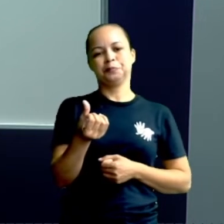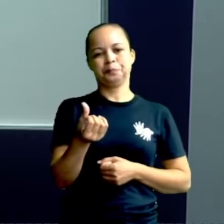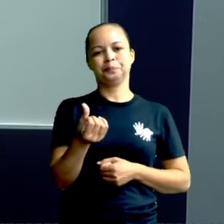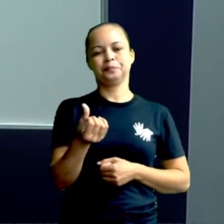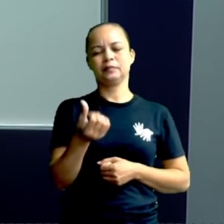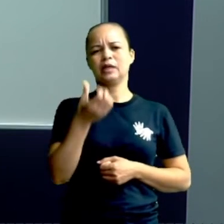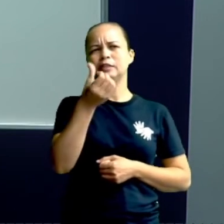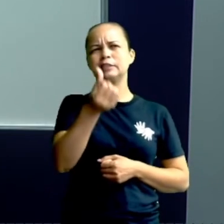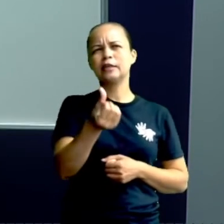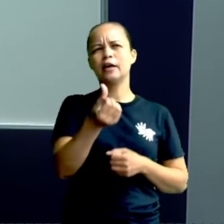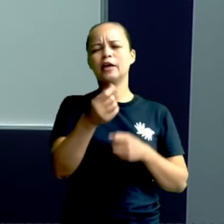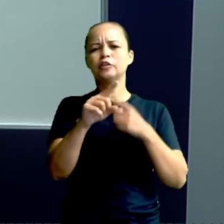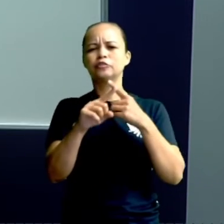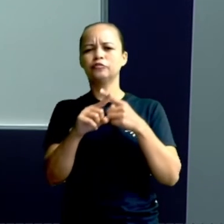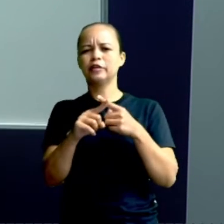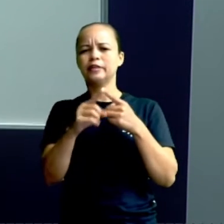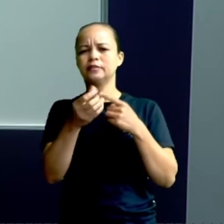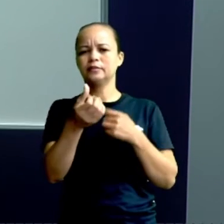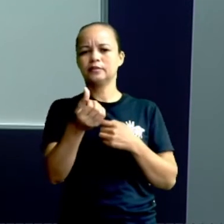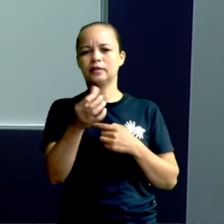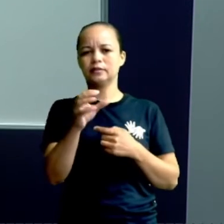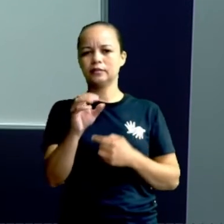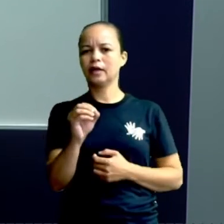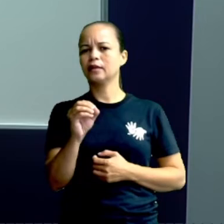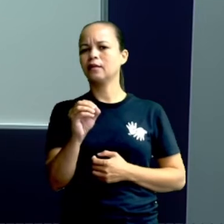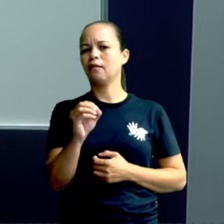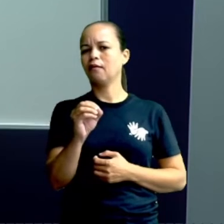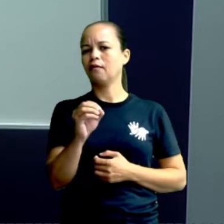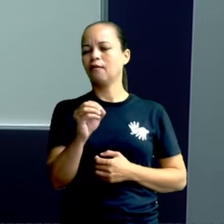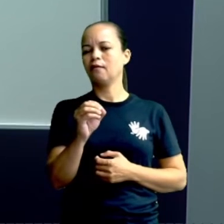6. 6 vezes 60,